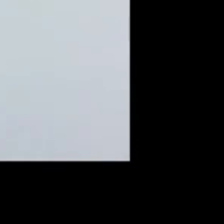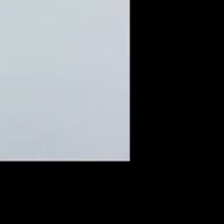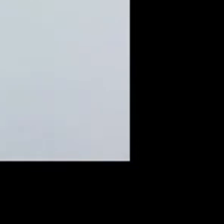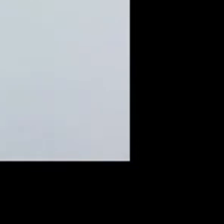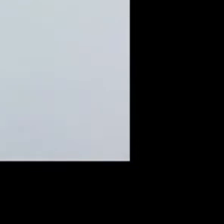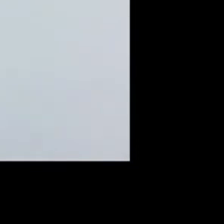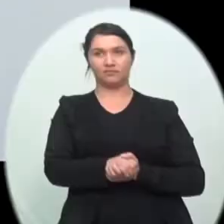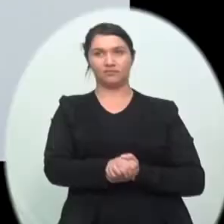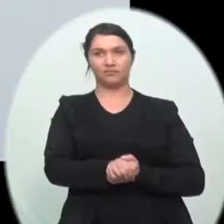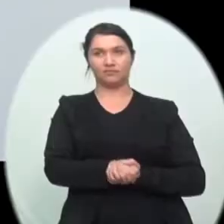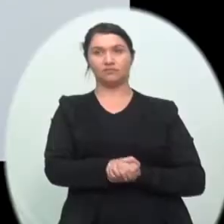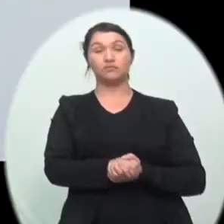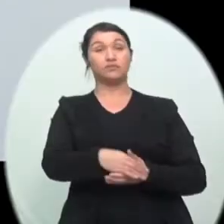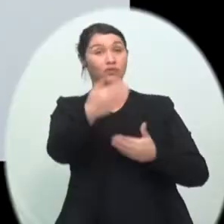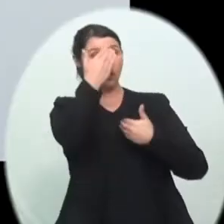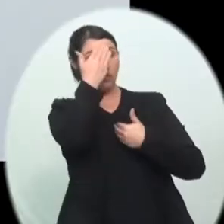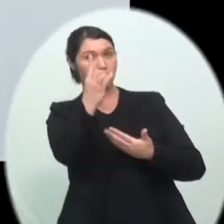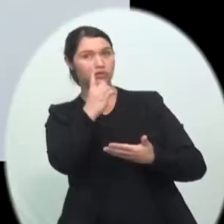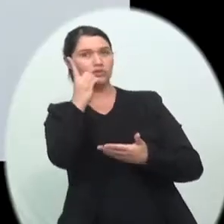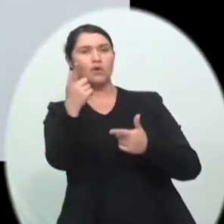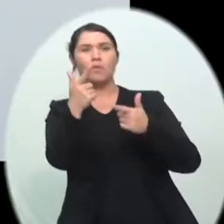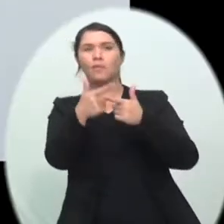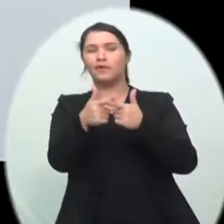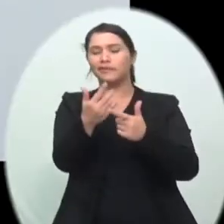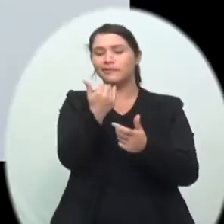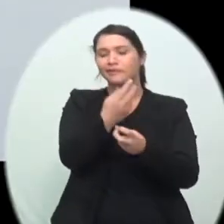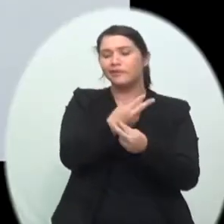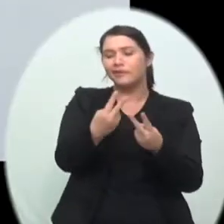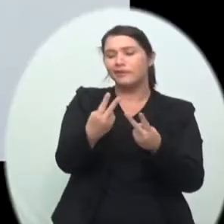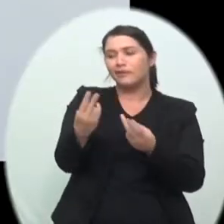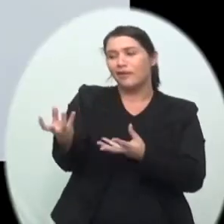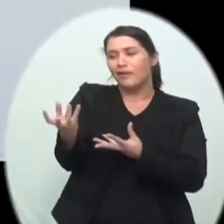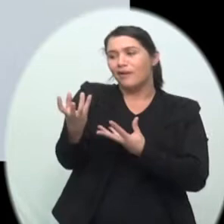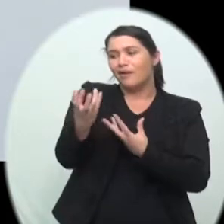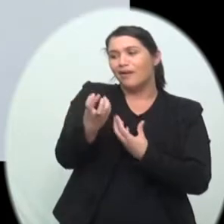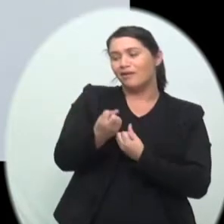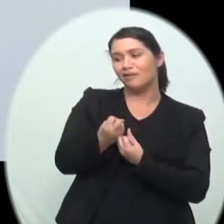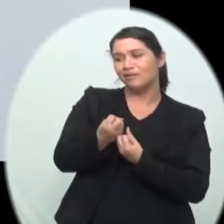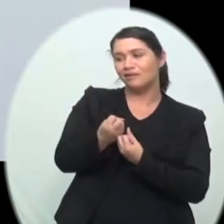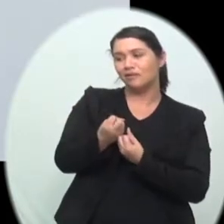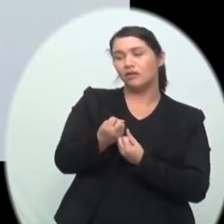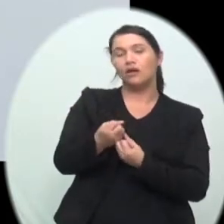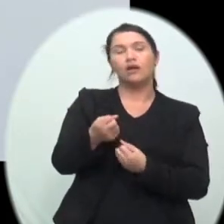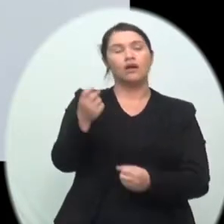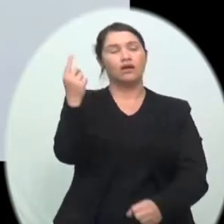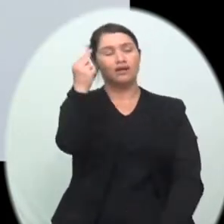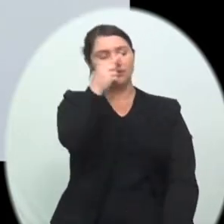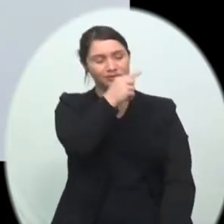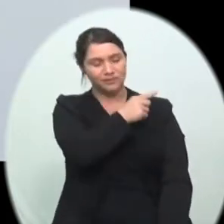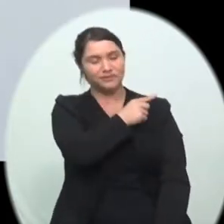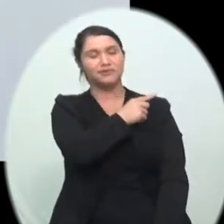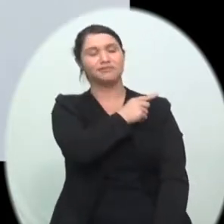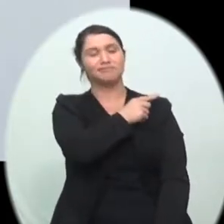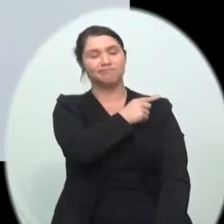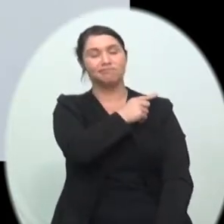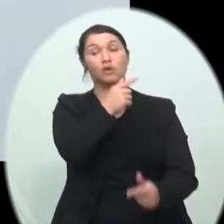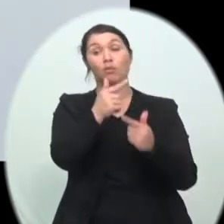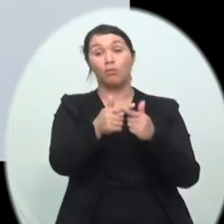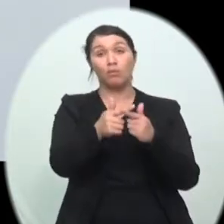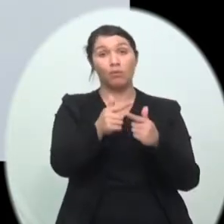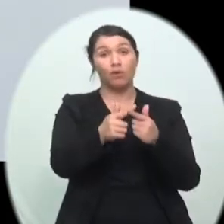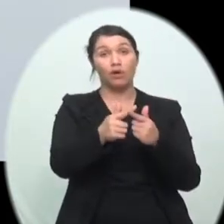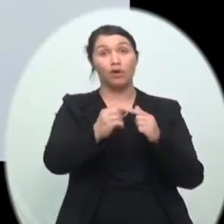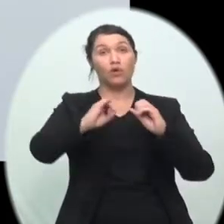fosse essa cesta, a coisa era feia, né? A gente vai contando os dias, tudo que vem